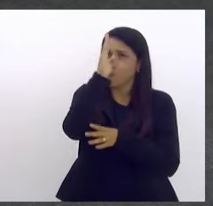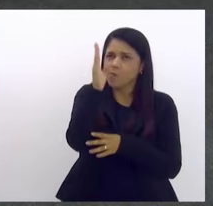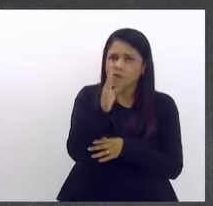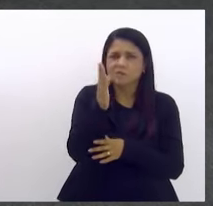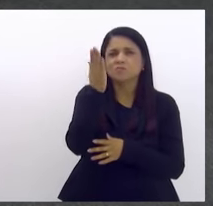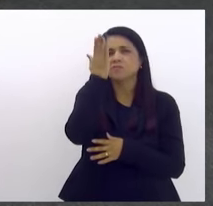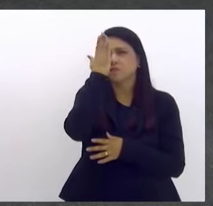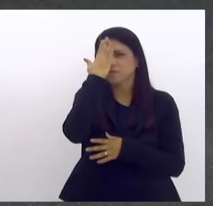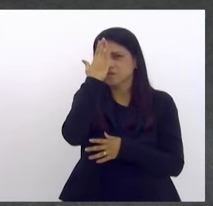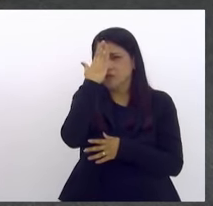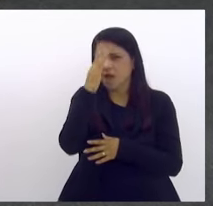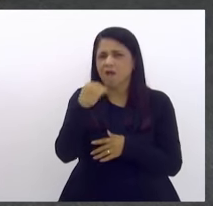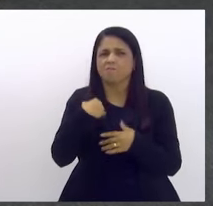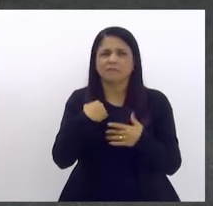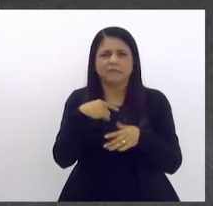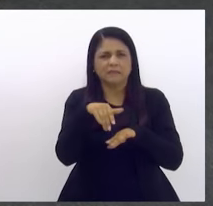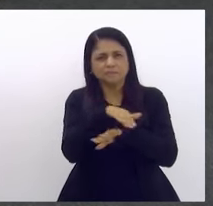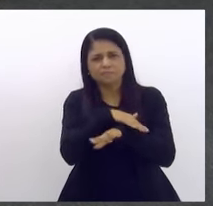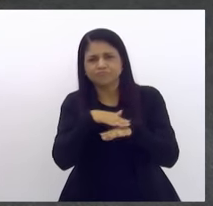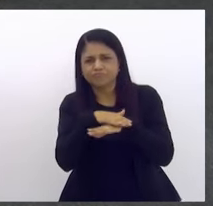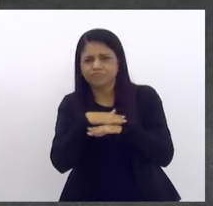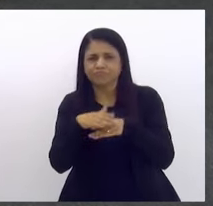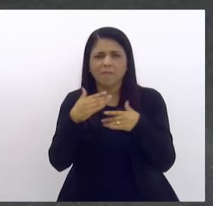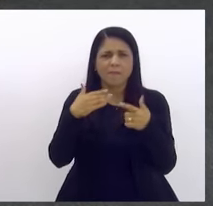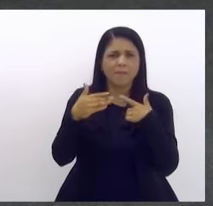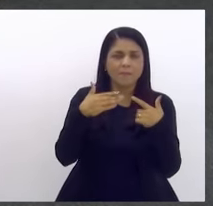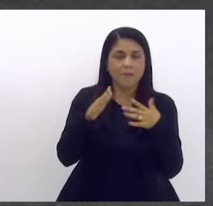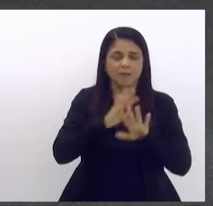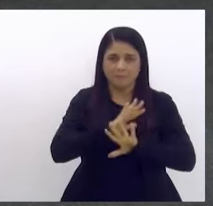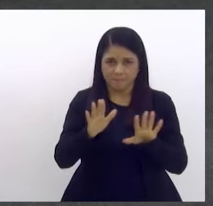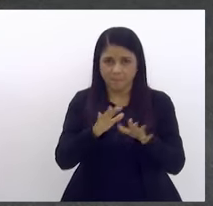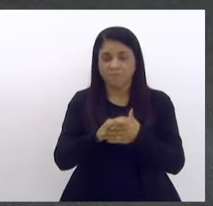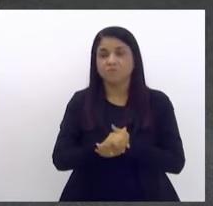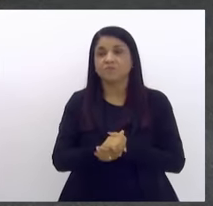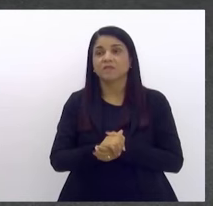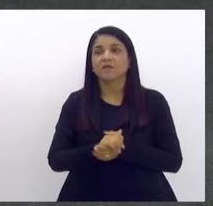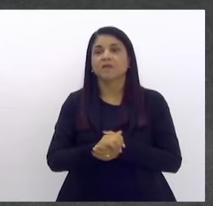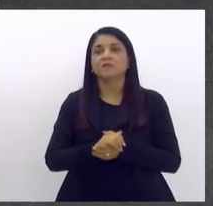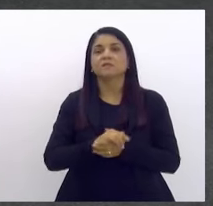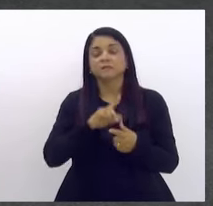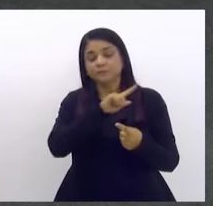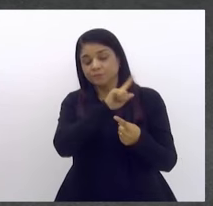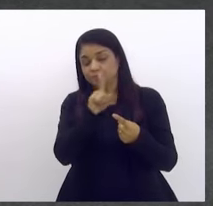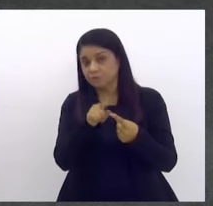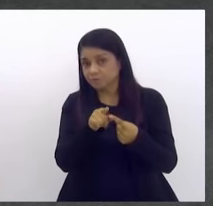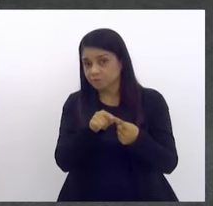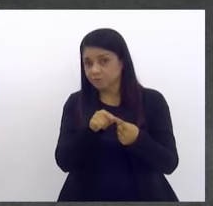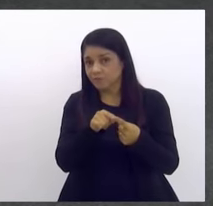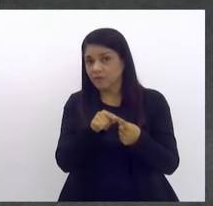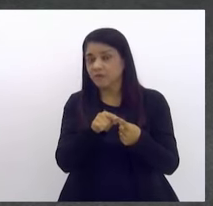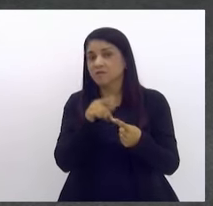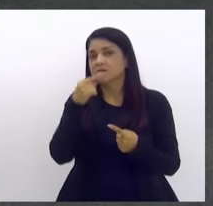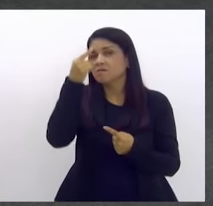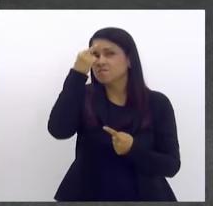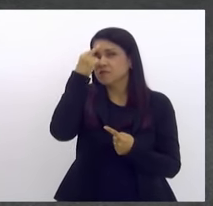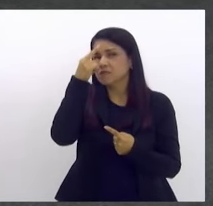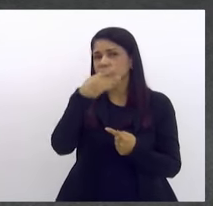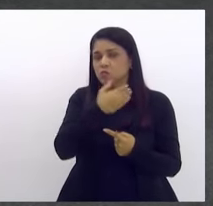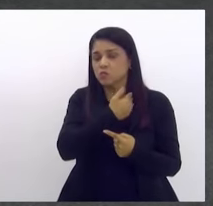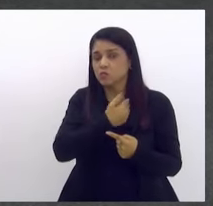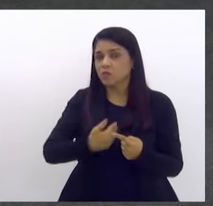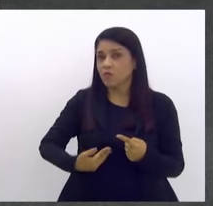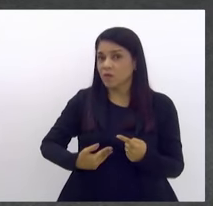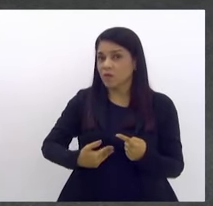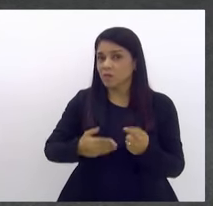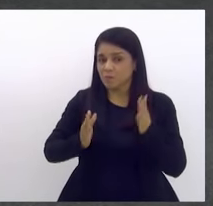dessa temática. Eu só trago duas ponderações. A primeira delas, imagine se esse episódio tivesse acontecido durante o governo